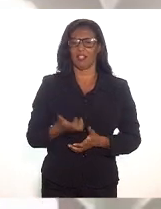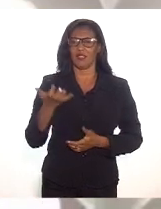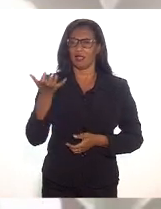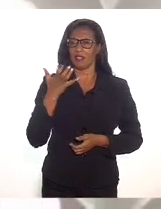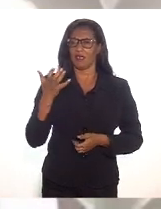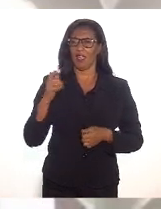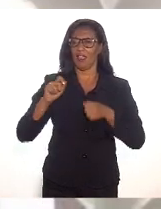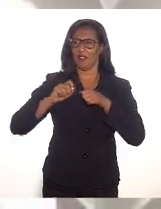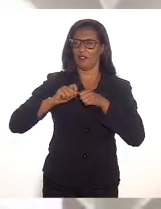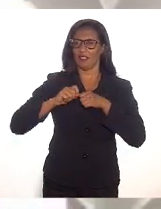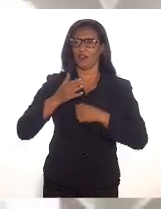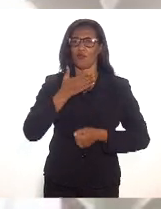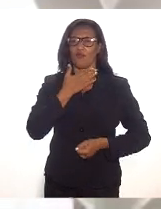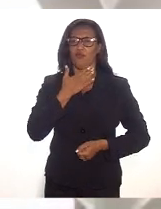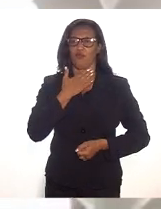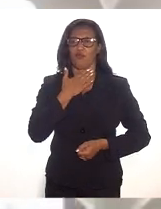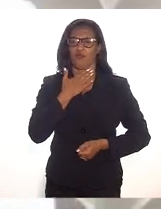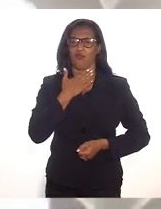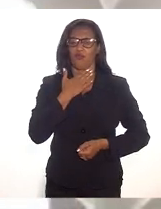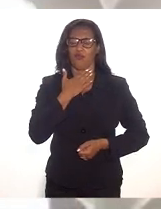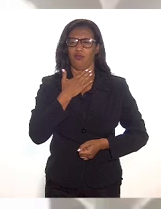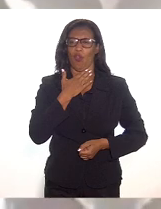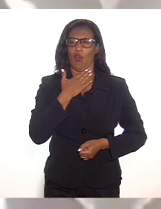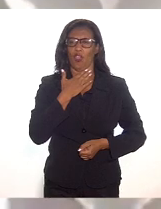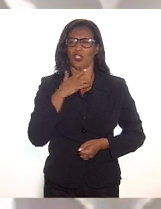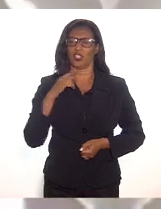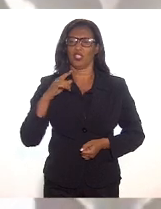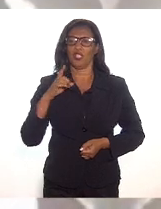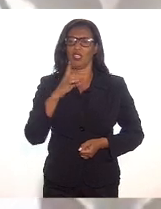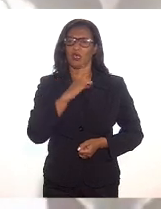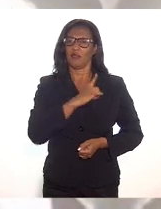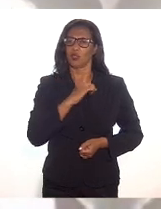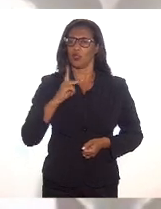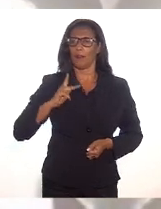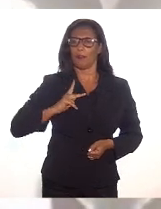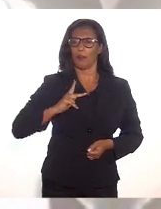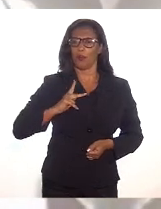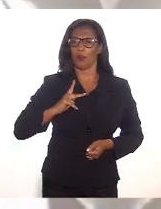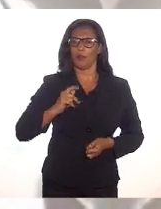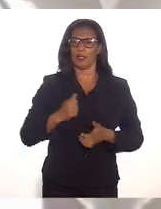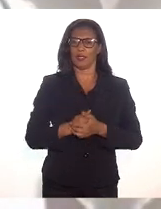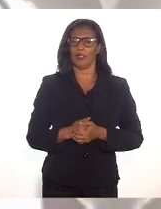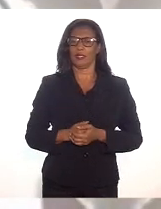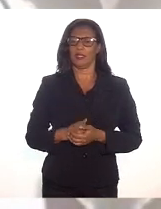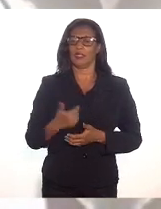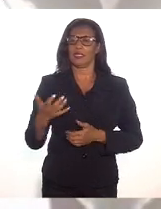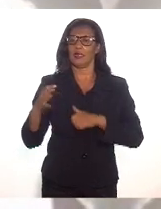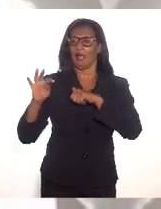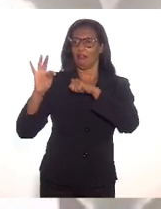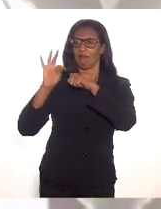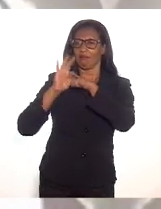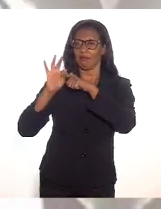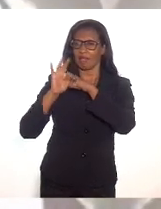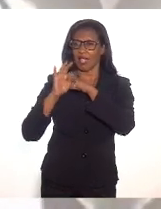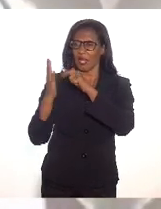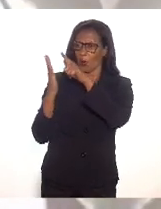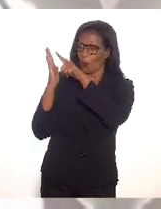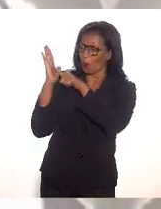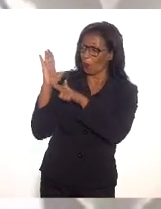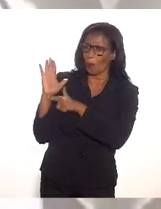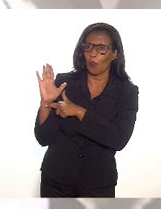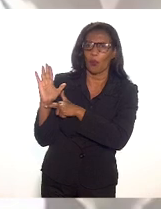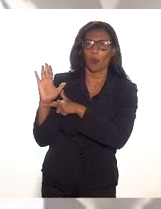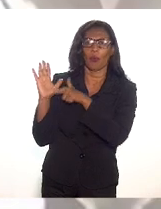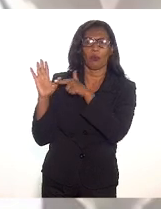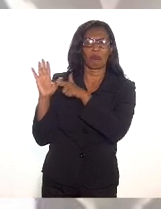fazer voz, a voz da Defensoria Pública, que uma nota técnica apontou